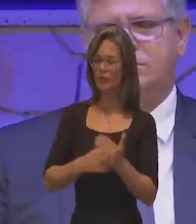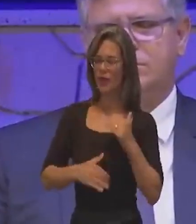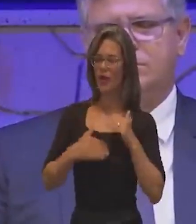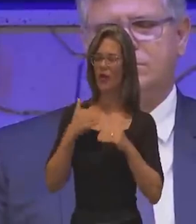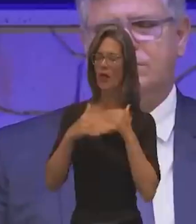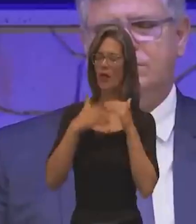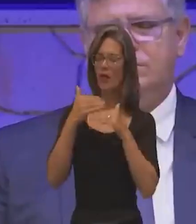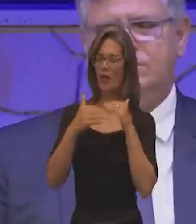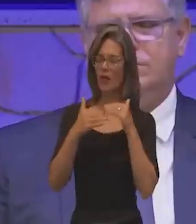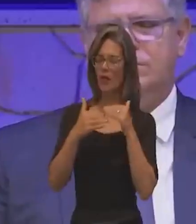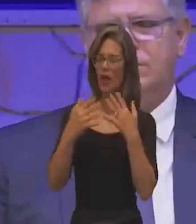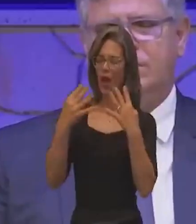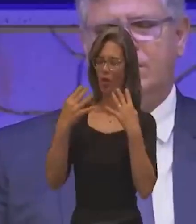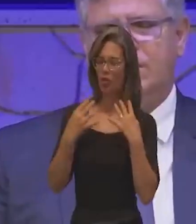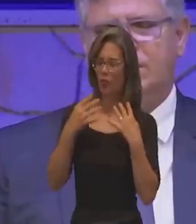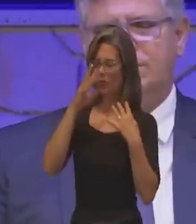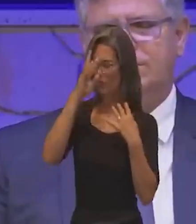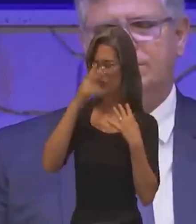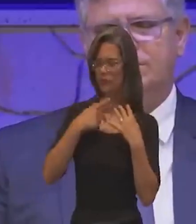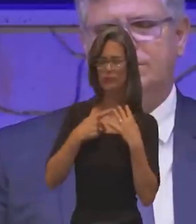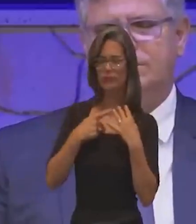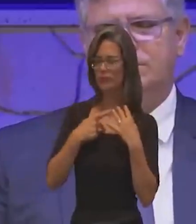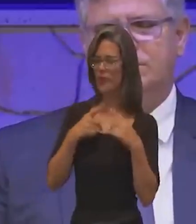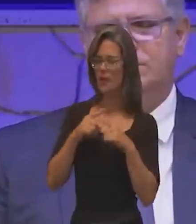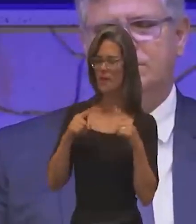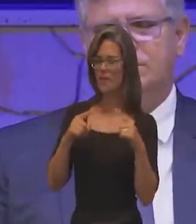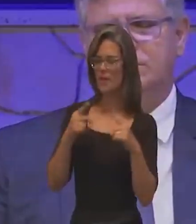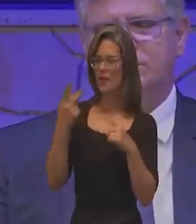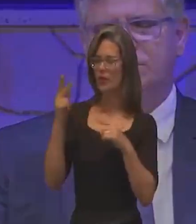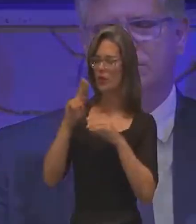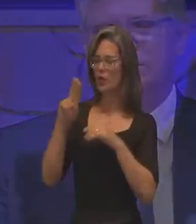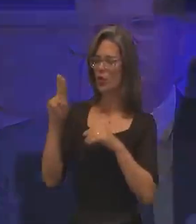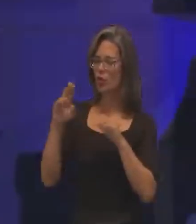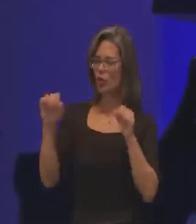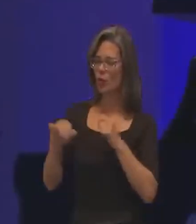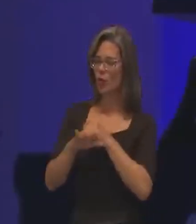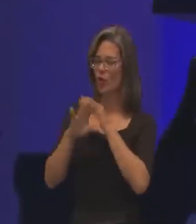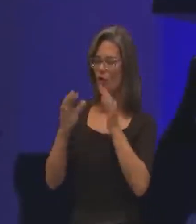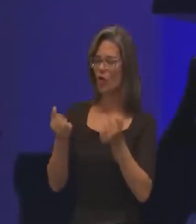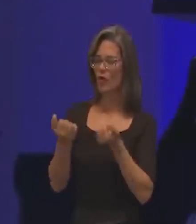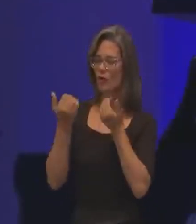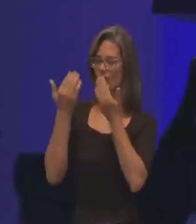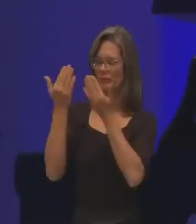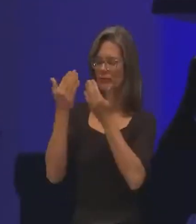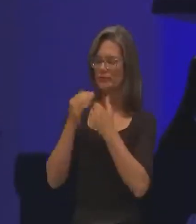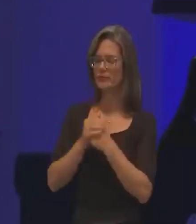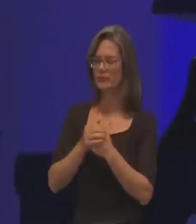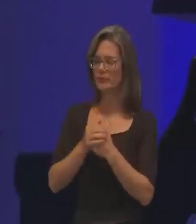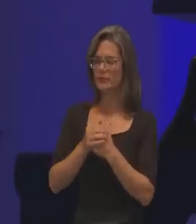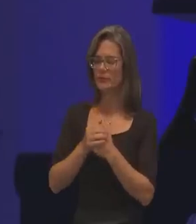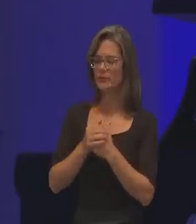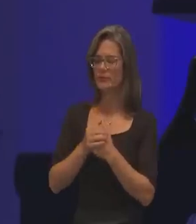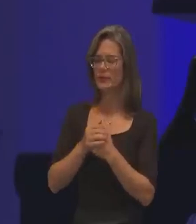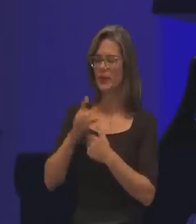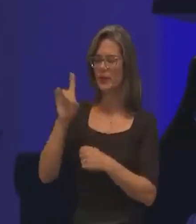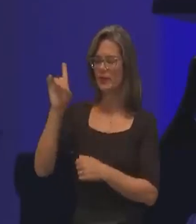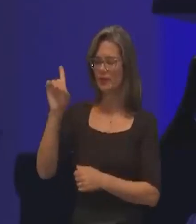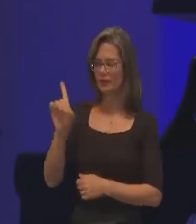Senhor, não a nós, mas ao Teu nome dá glória, Senhor. Fique à vontade neste